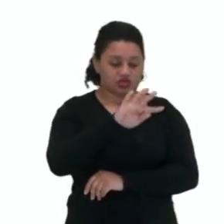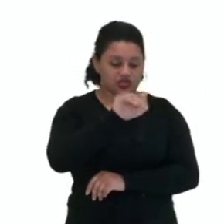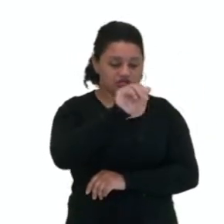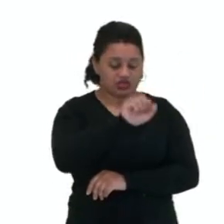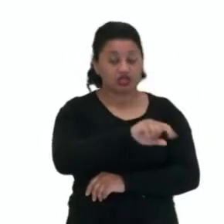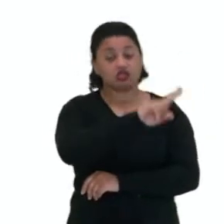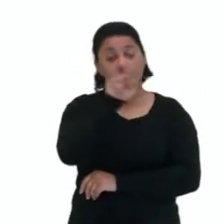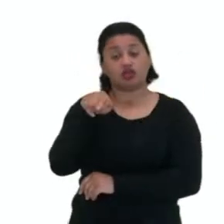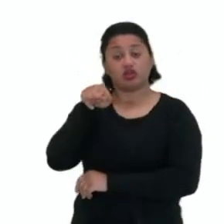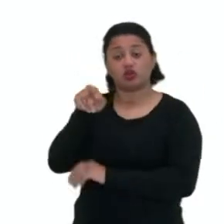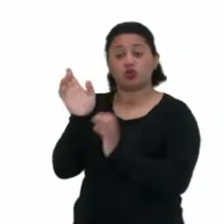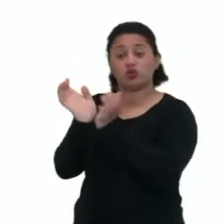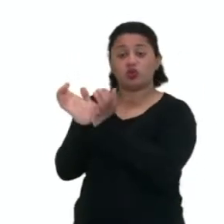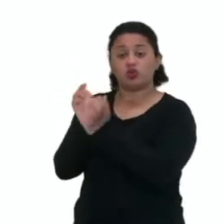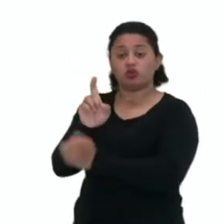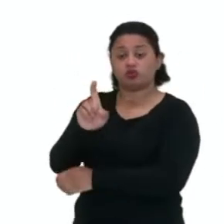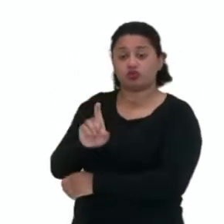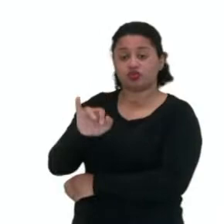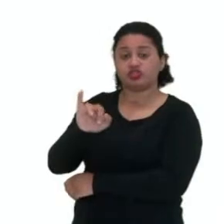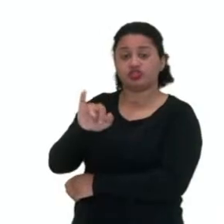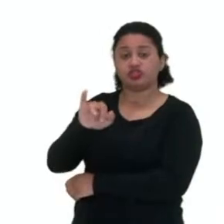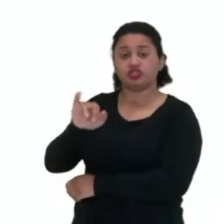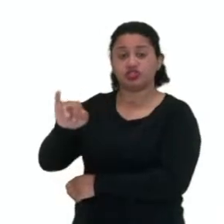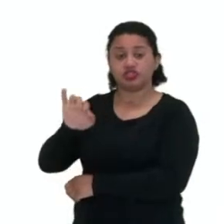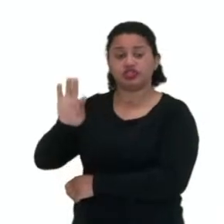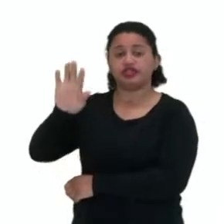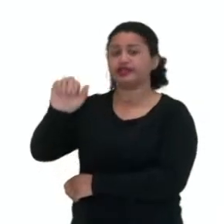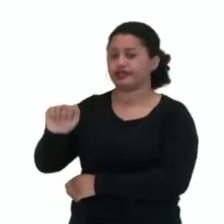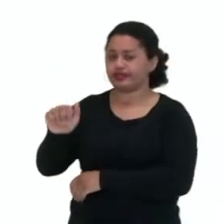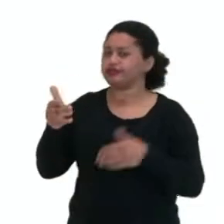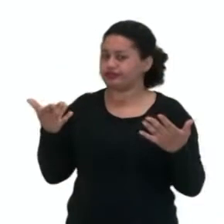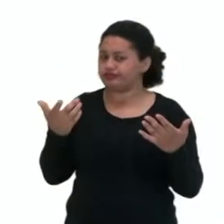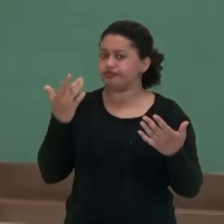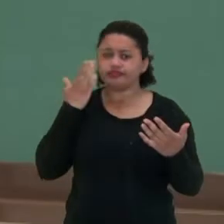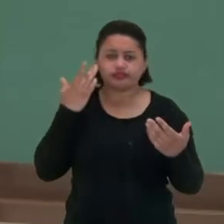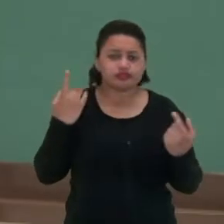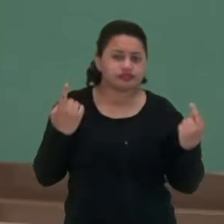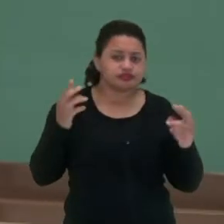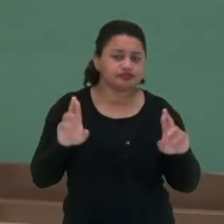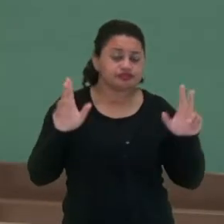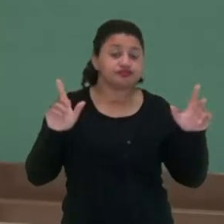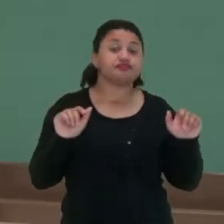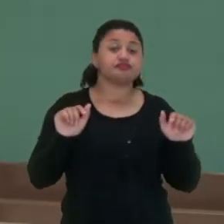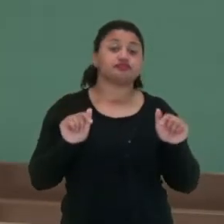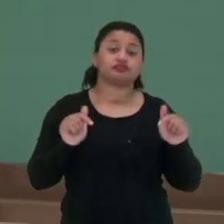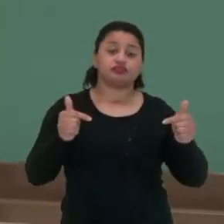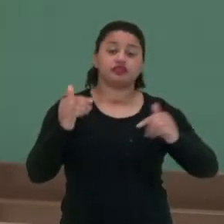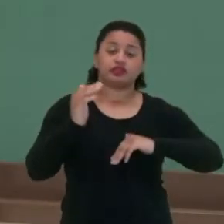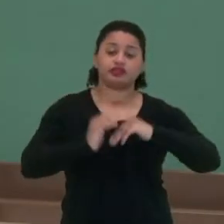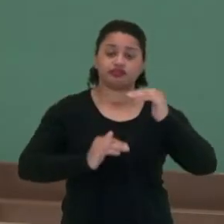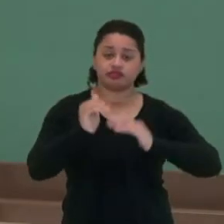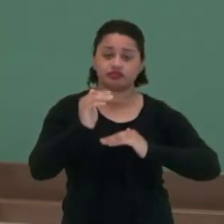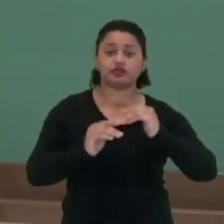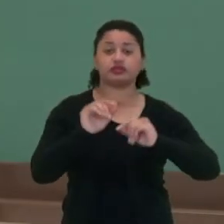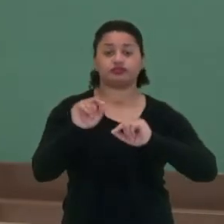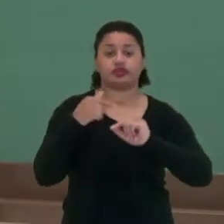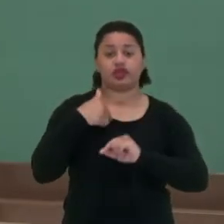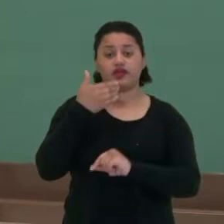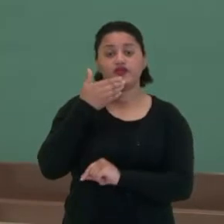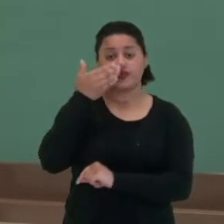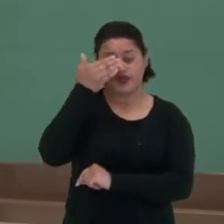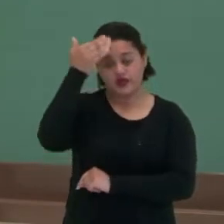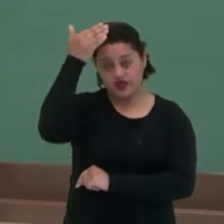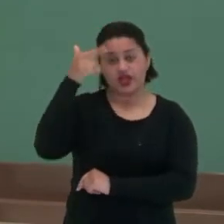xiitas? Então, Islã. Quem pratica o Islã são os muçulmanos. Ali